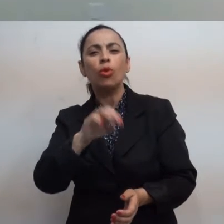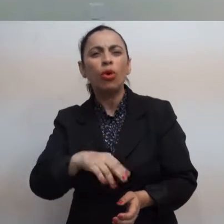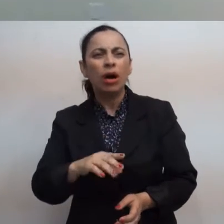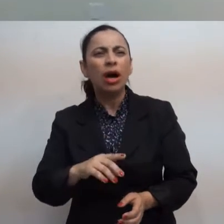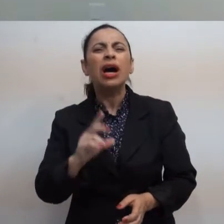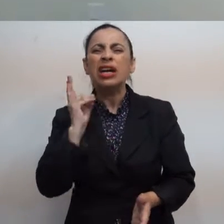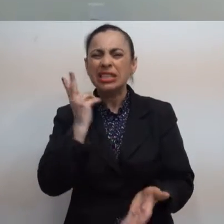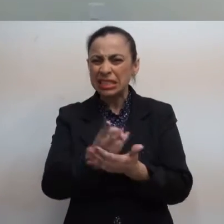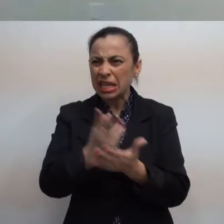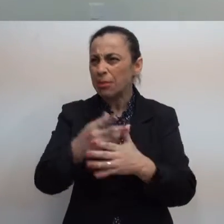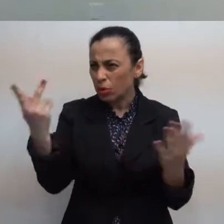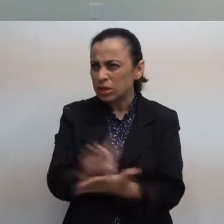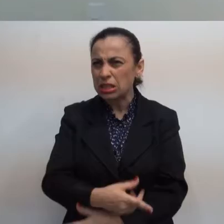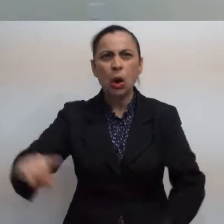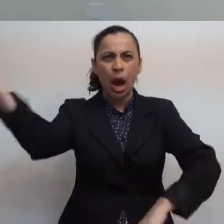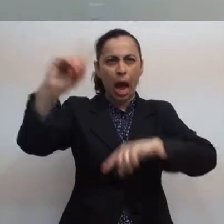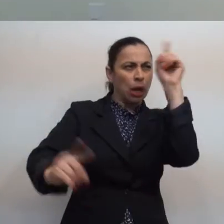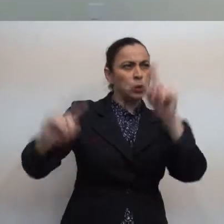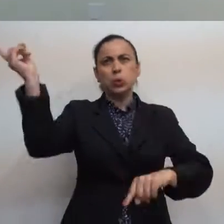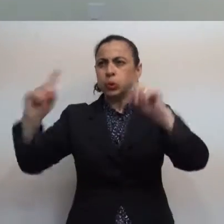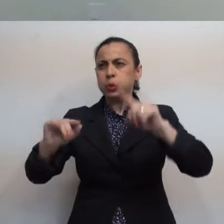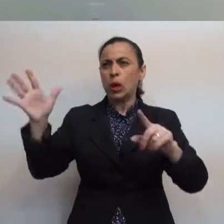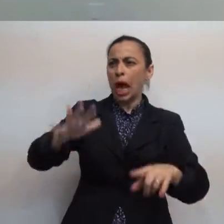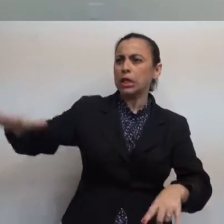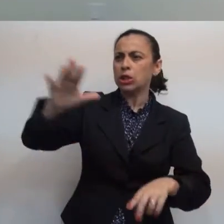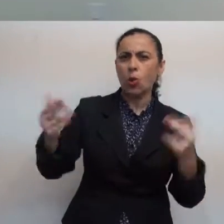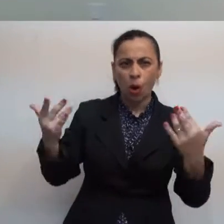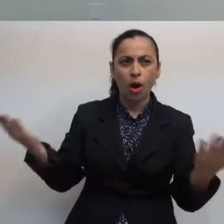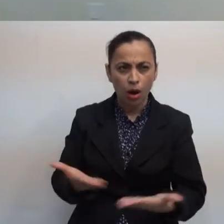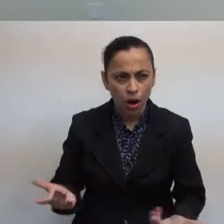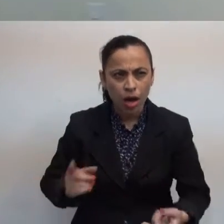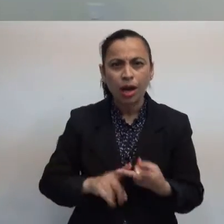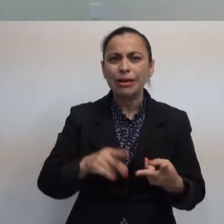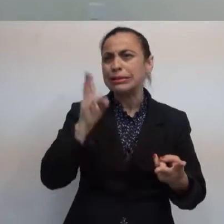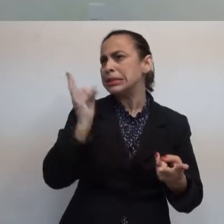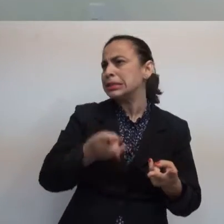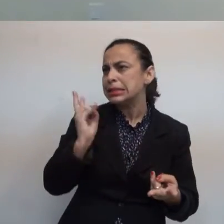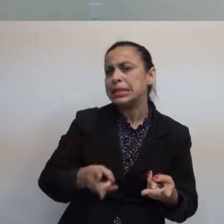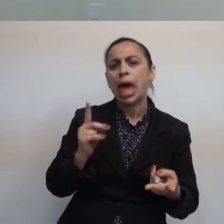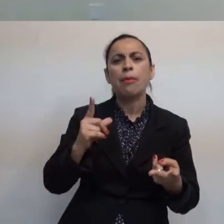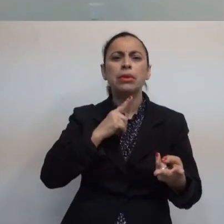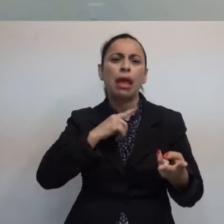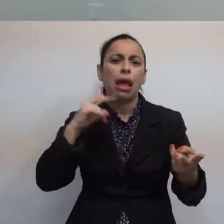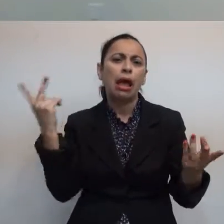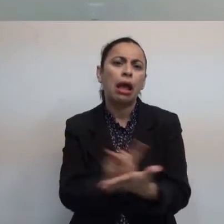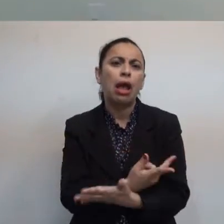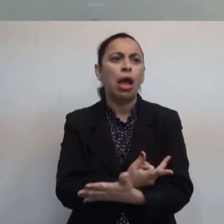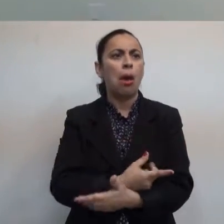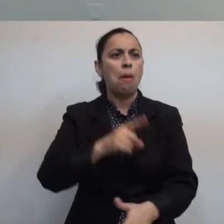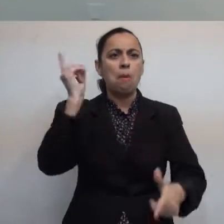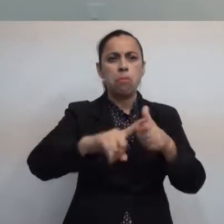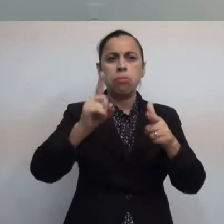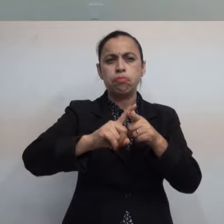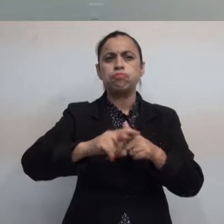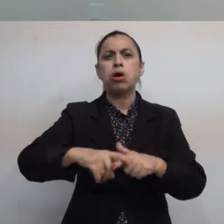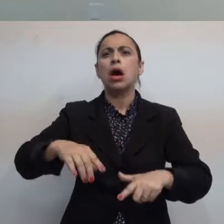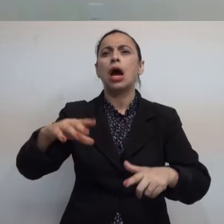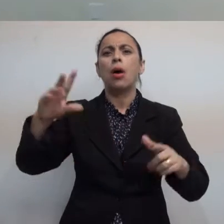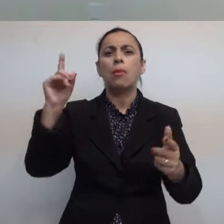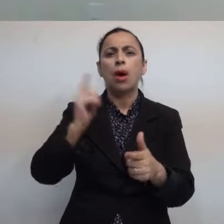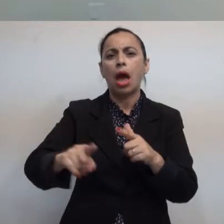Nossa, será que sempre tivemos tanto raio na nossa região como atualmente? Será que sempre teve